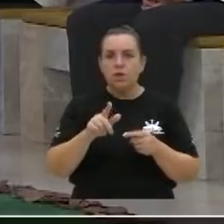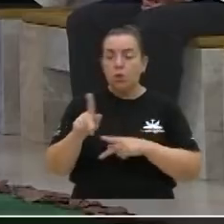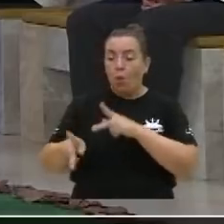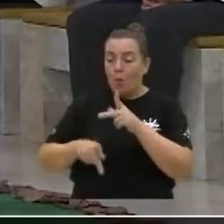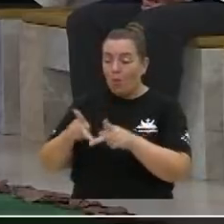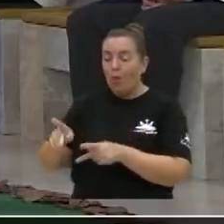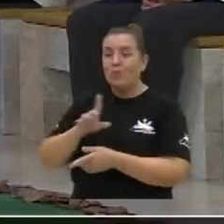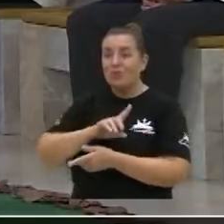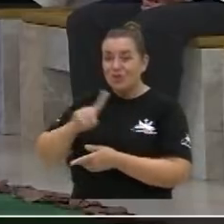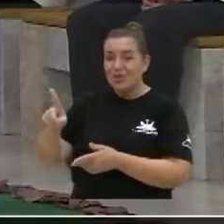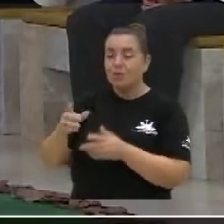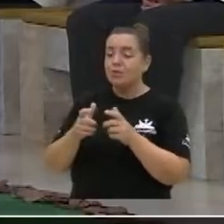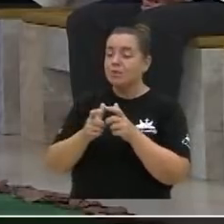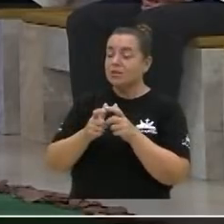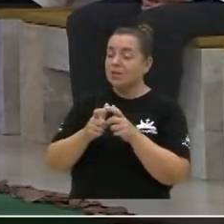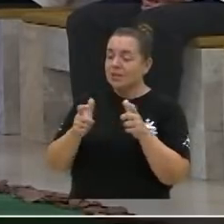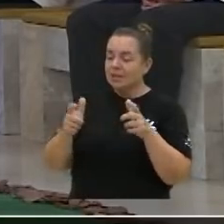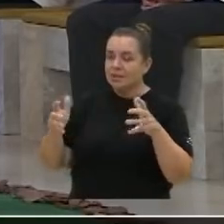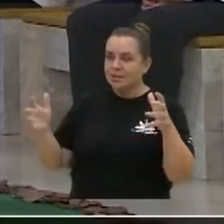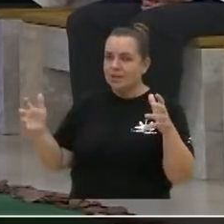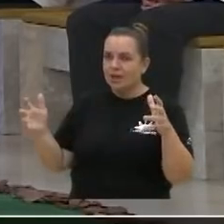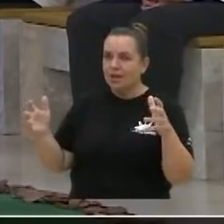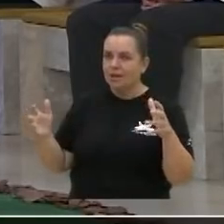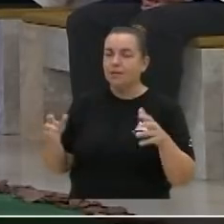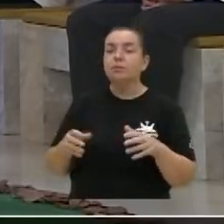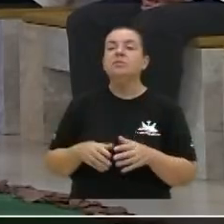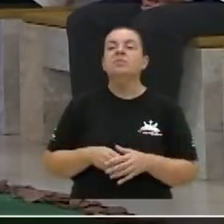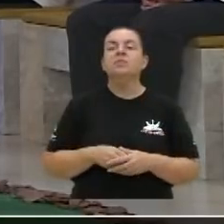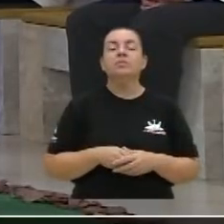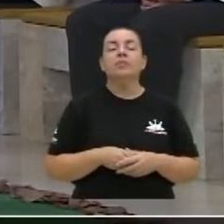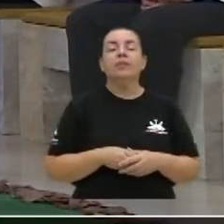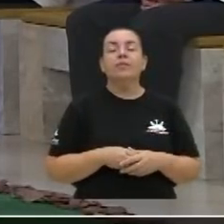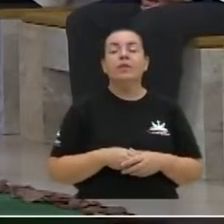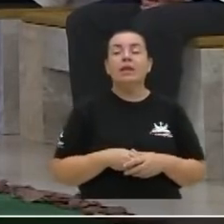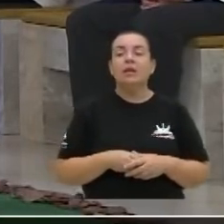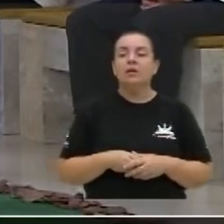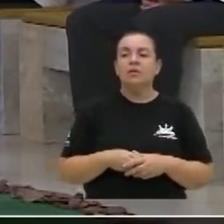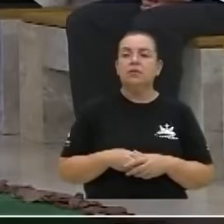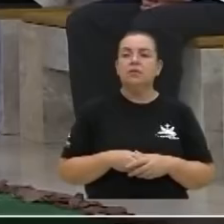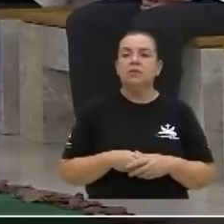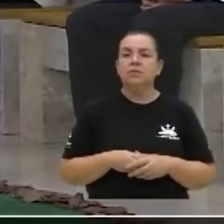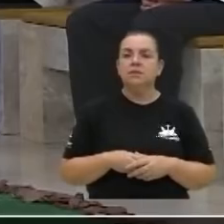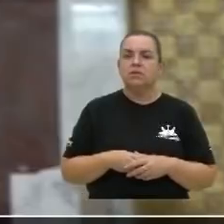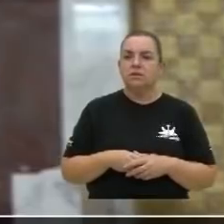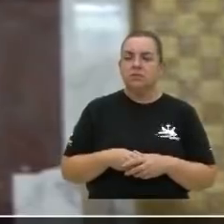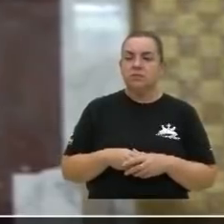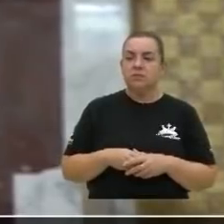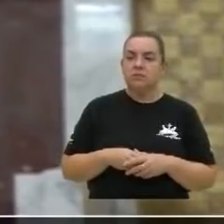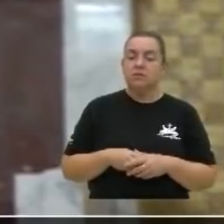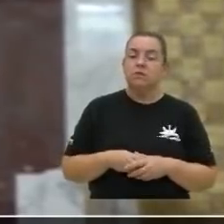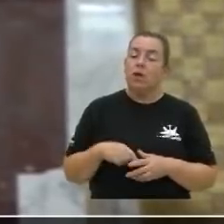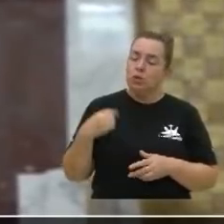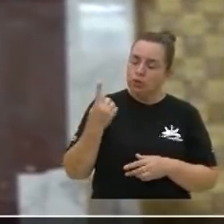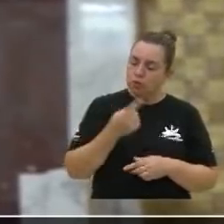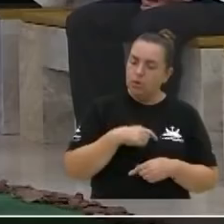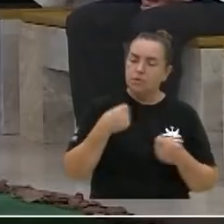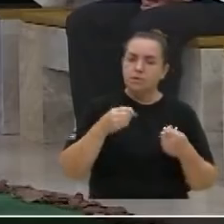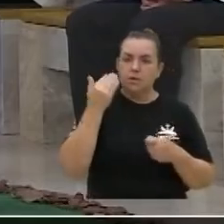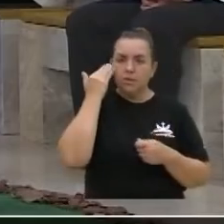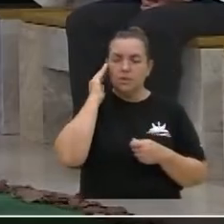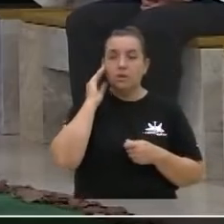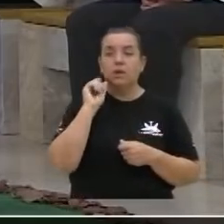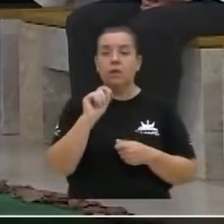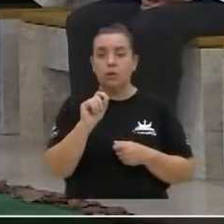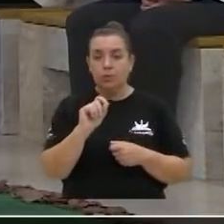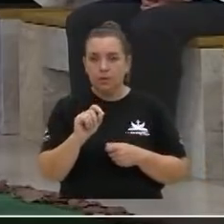isso. Ontem eu falava, e a mesma lógica, essa compreensão: Jesus